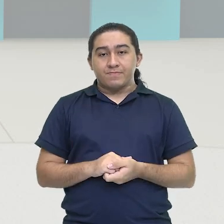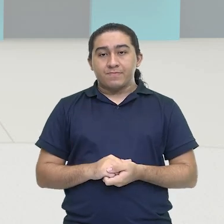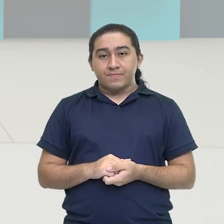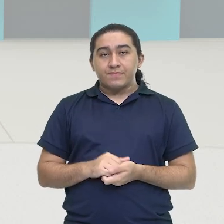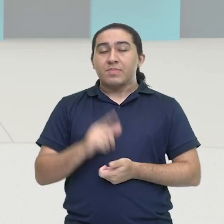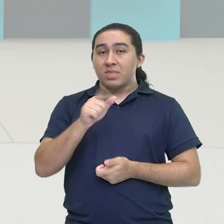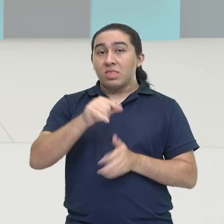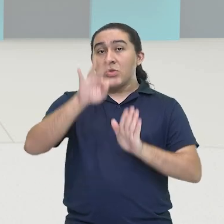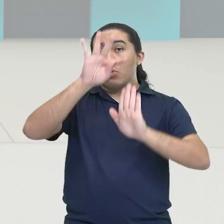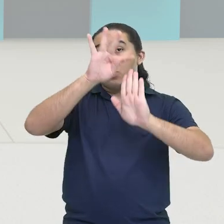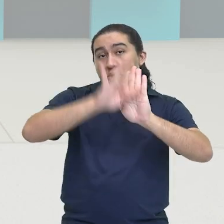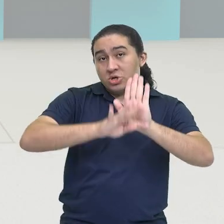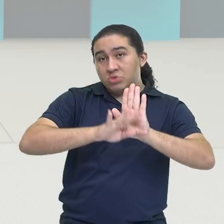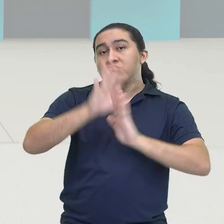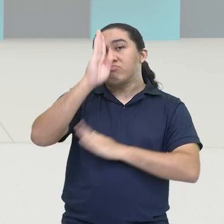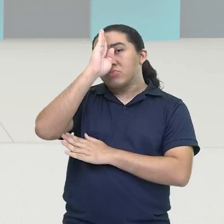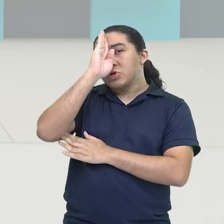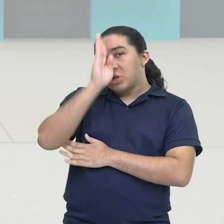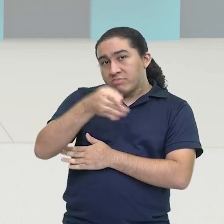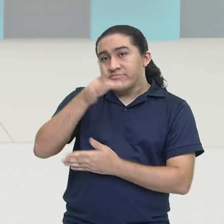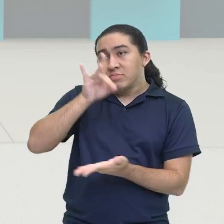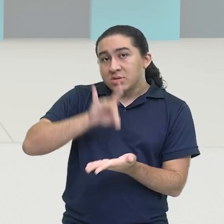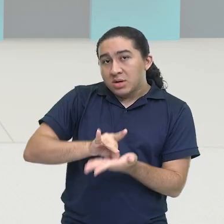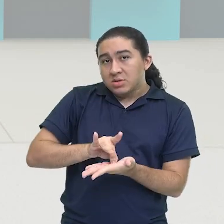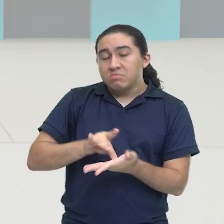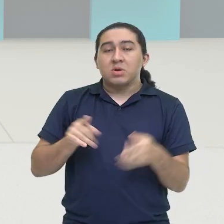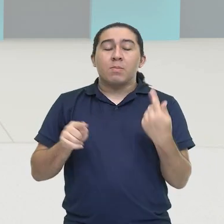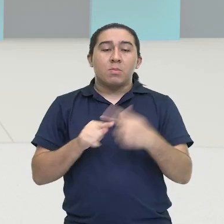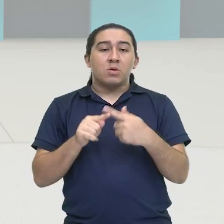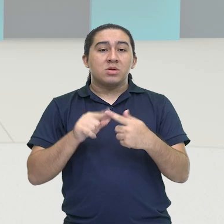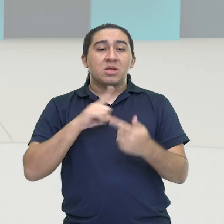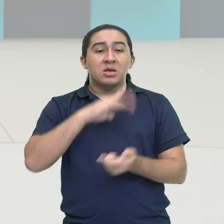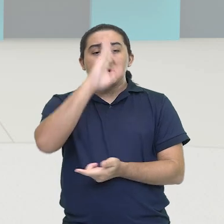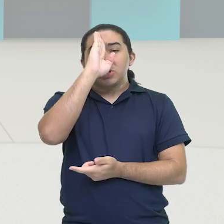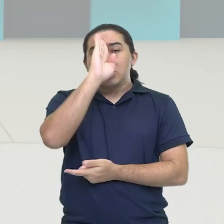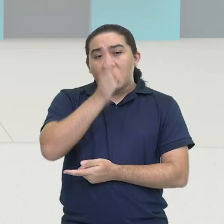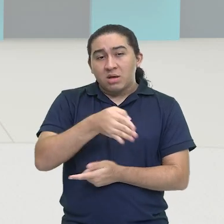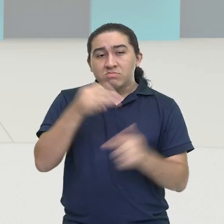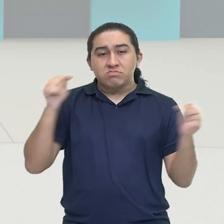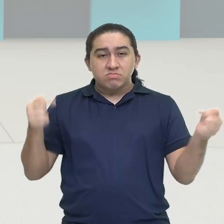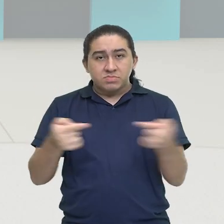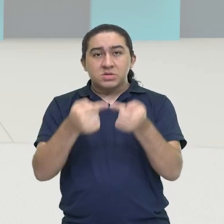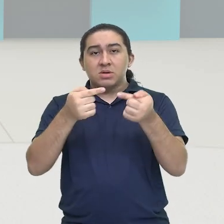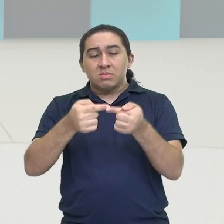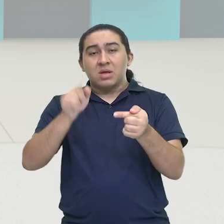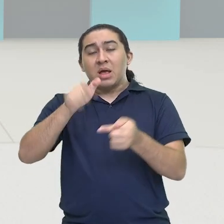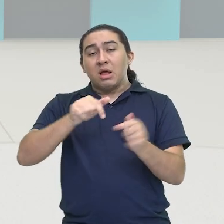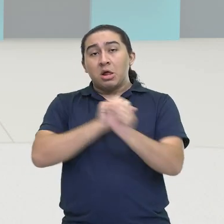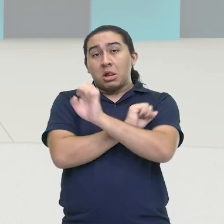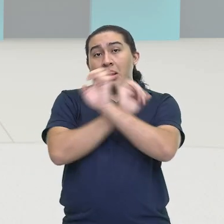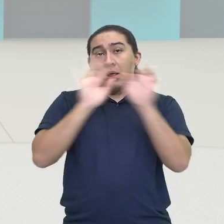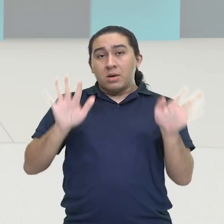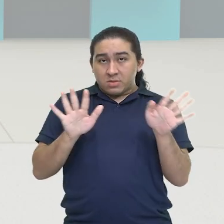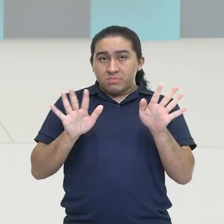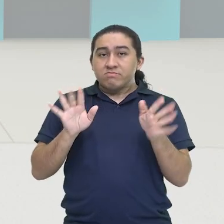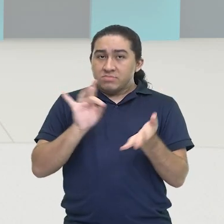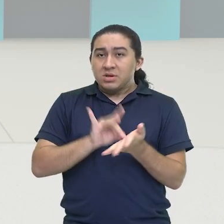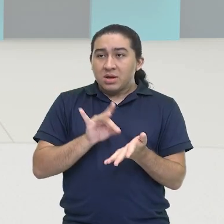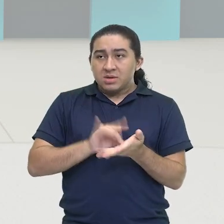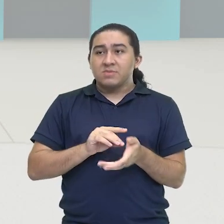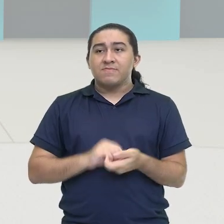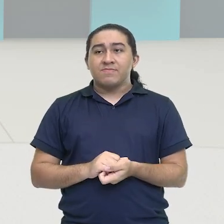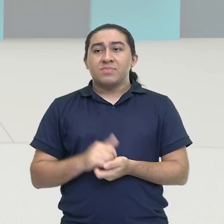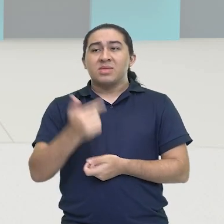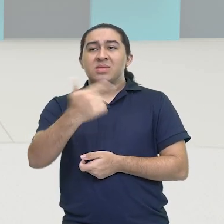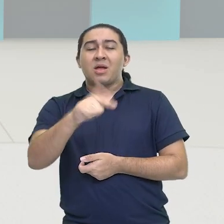é um texto objetivo, porque ele vai direto ao ponto, é bem claro, né? Não